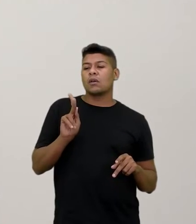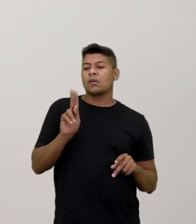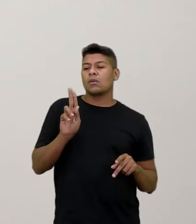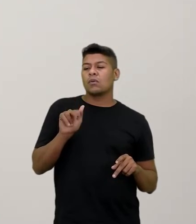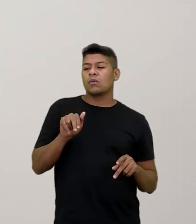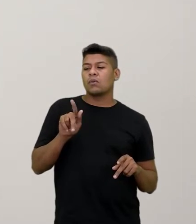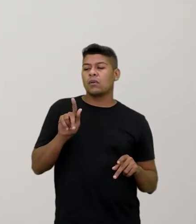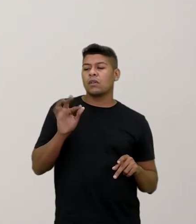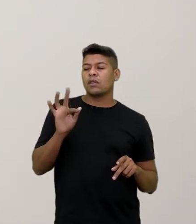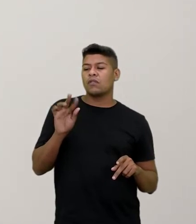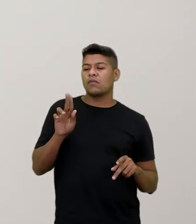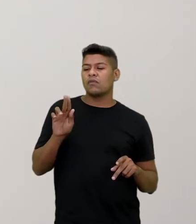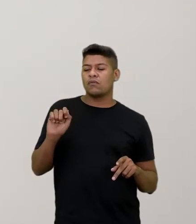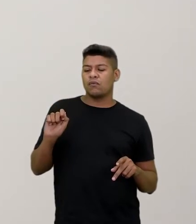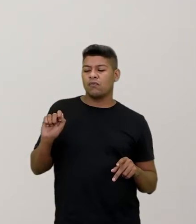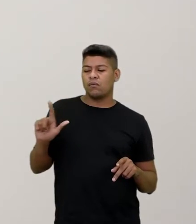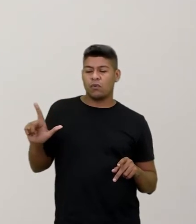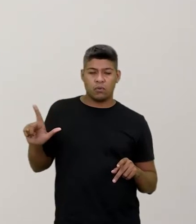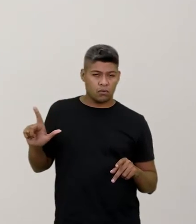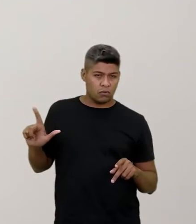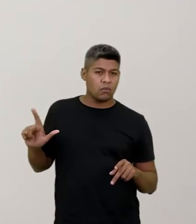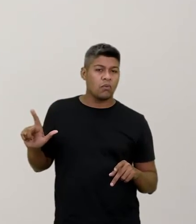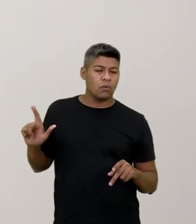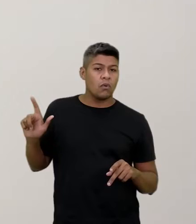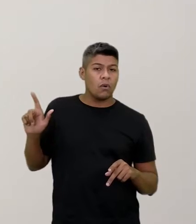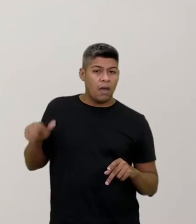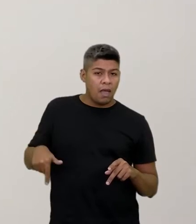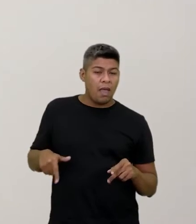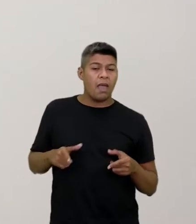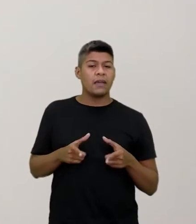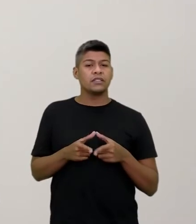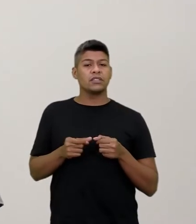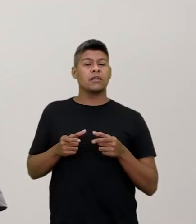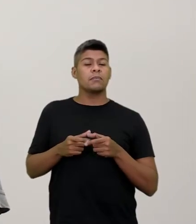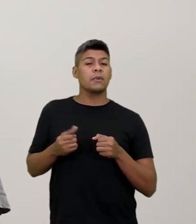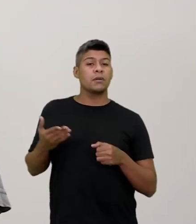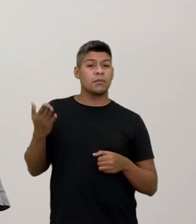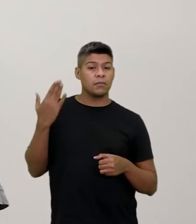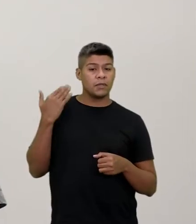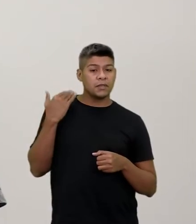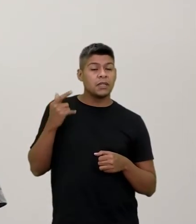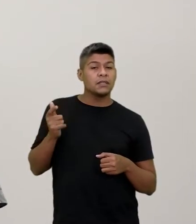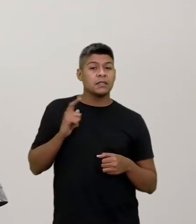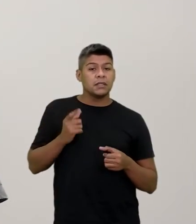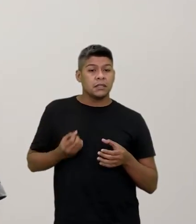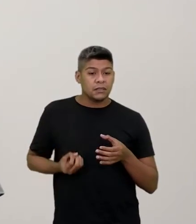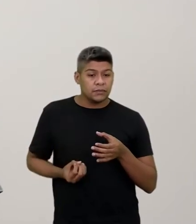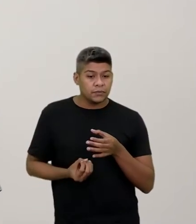suas tradições. O Japão, que é essa terra que no passado foi uma, né,